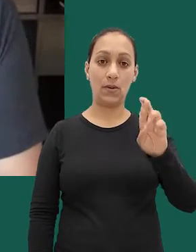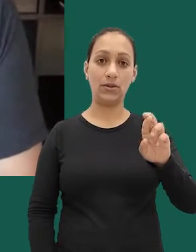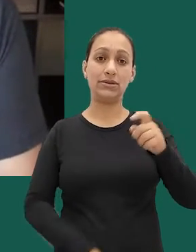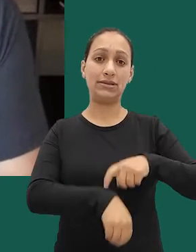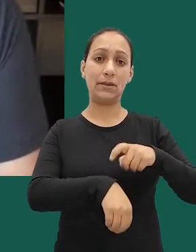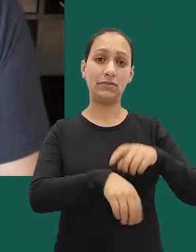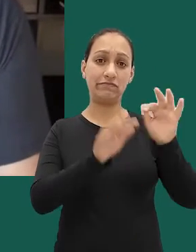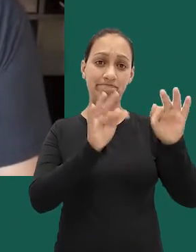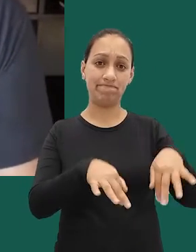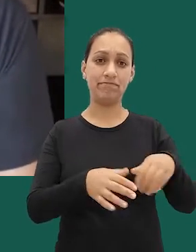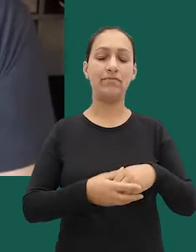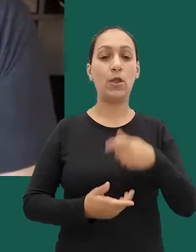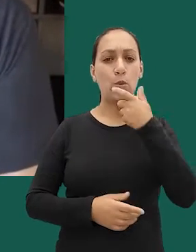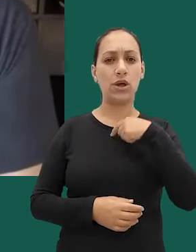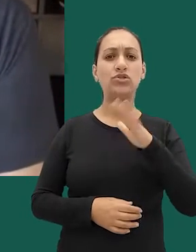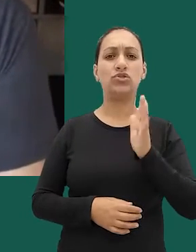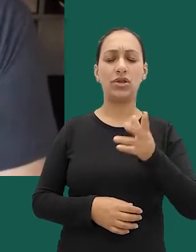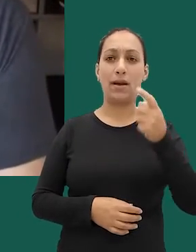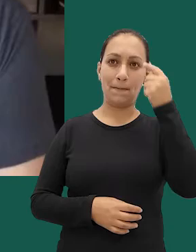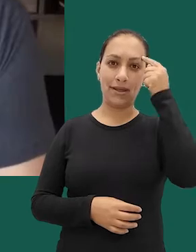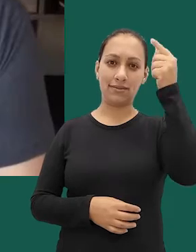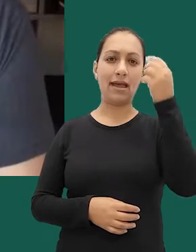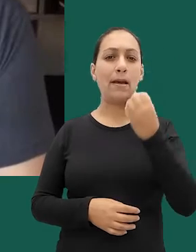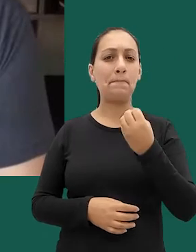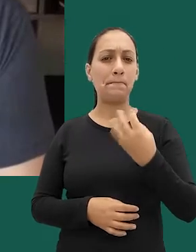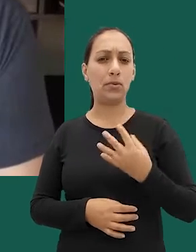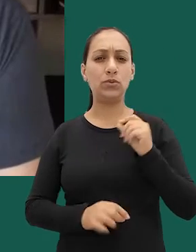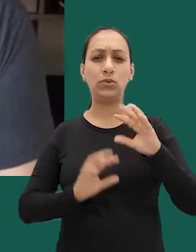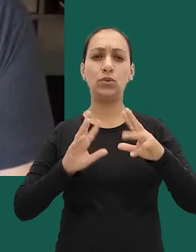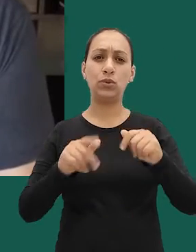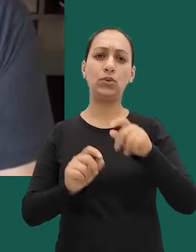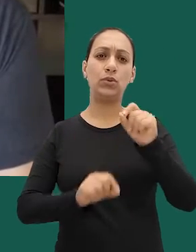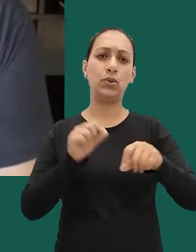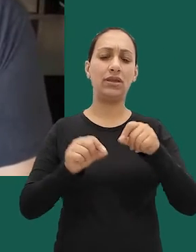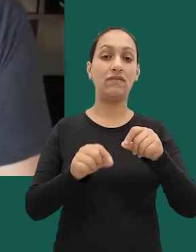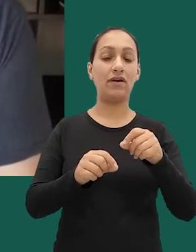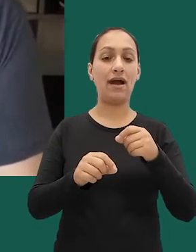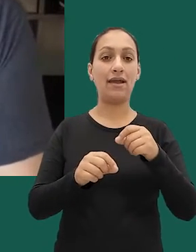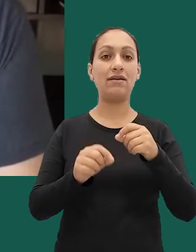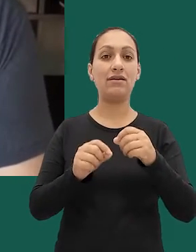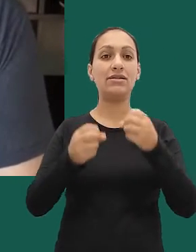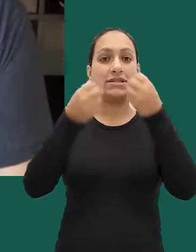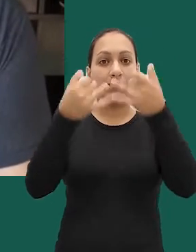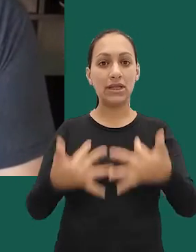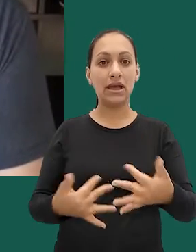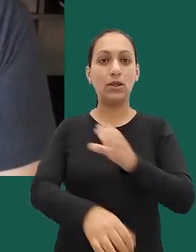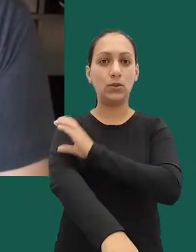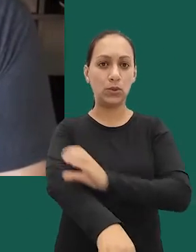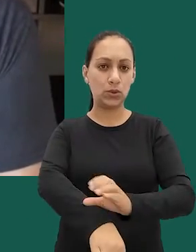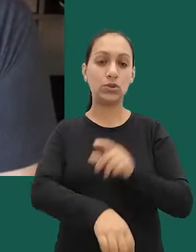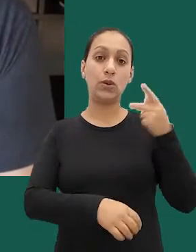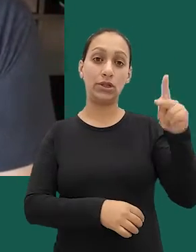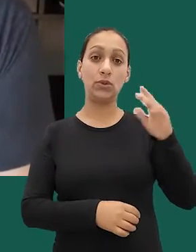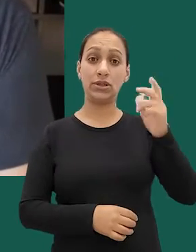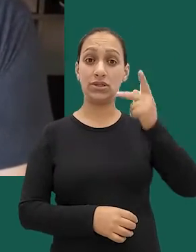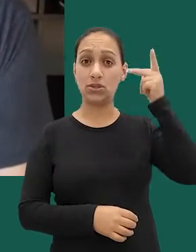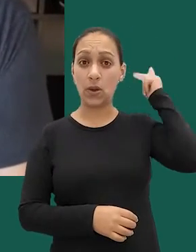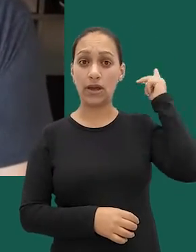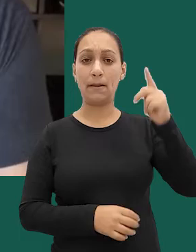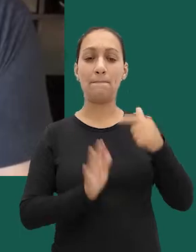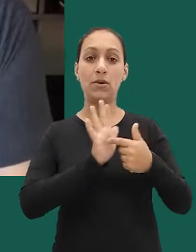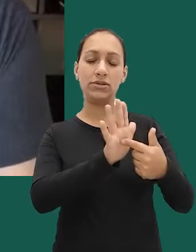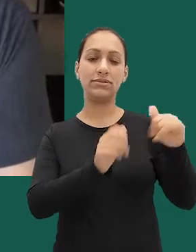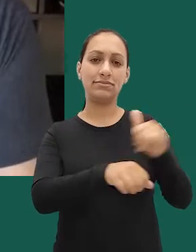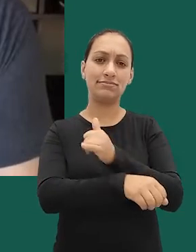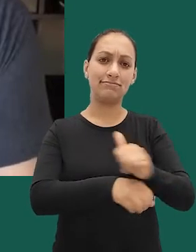acho que deu para ter uma ideia assim de tudo que a gente vai falar no curso, porque a tua história ilustra muitas das estratégias e ações que a